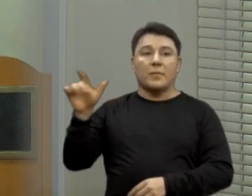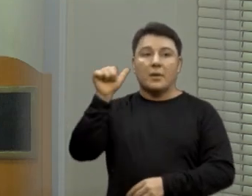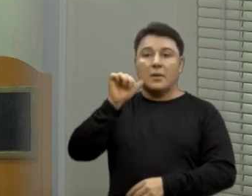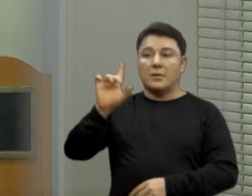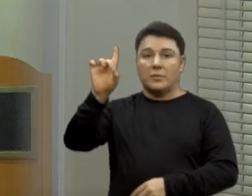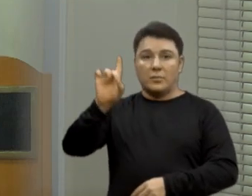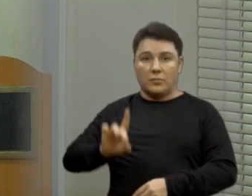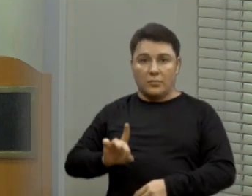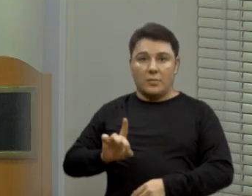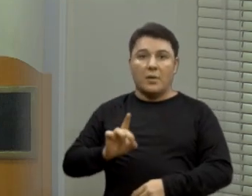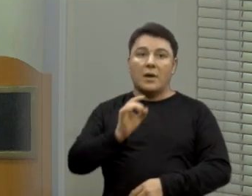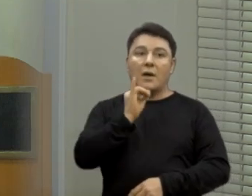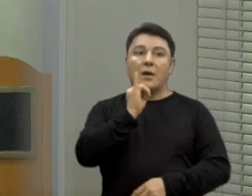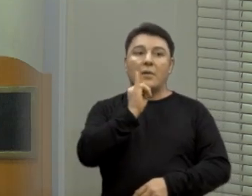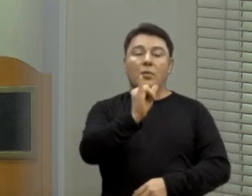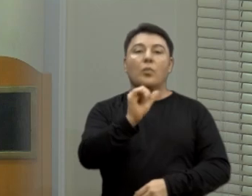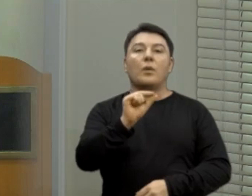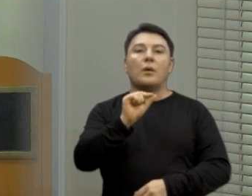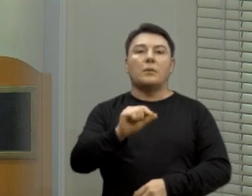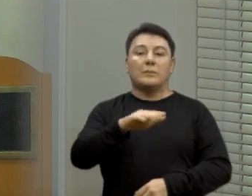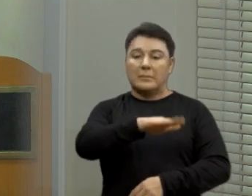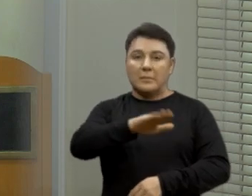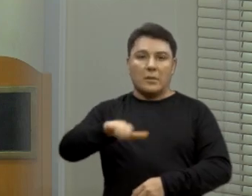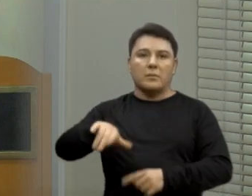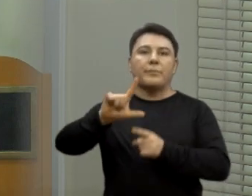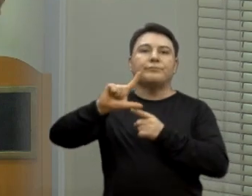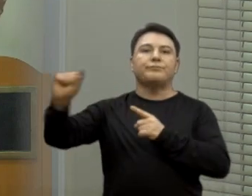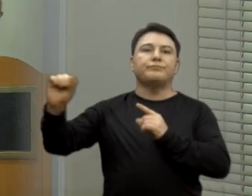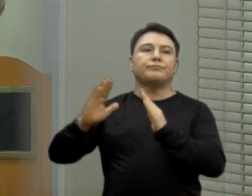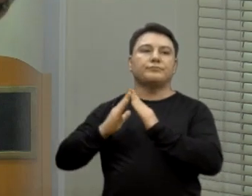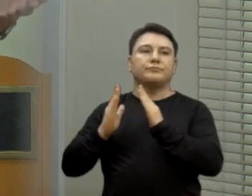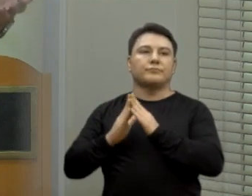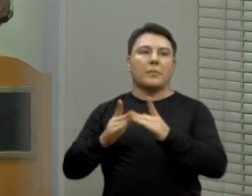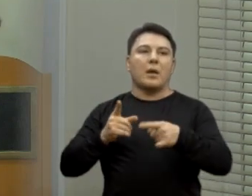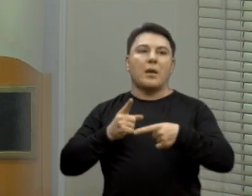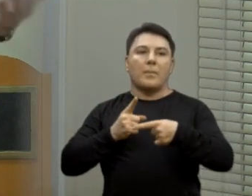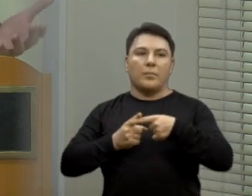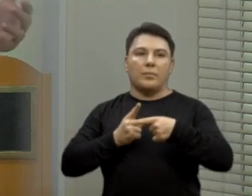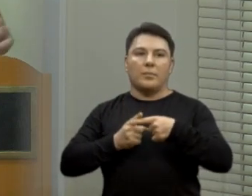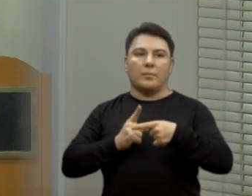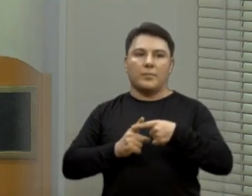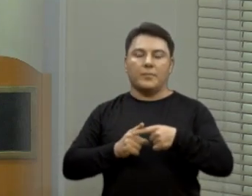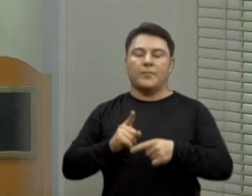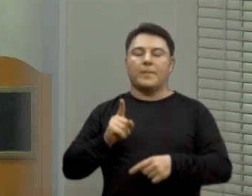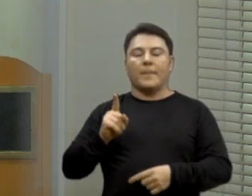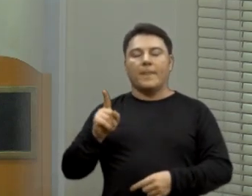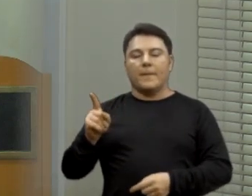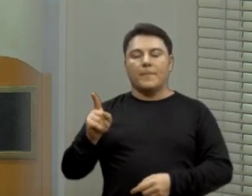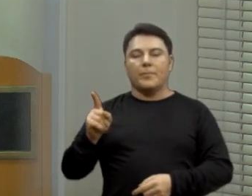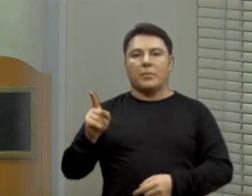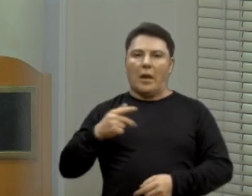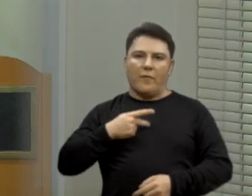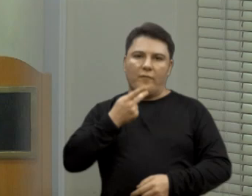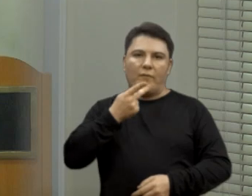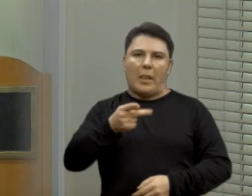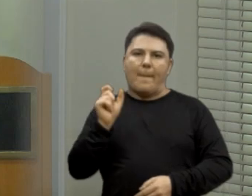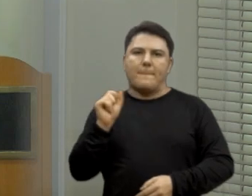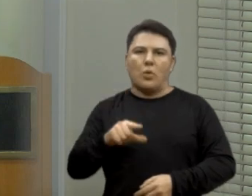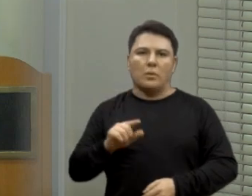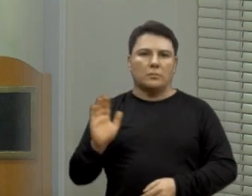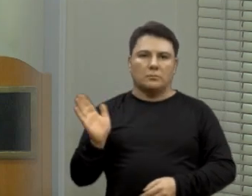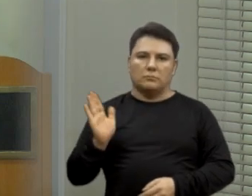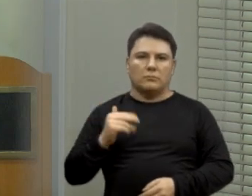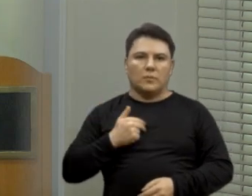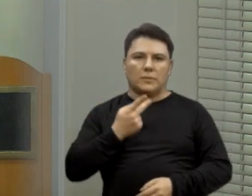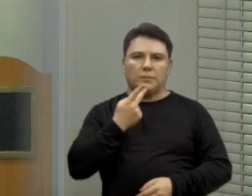começar a mandar as crianças embora, porque não tem professor. De prefeito, porque eu não vou falar o palavrão aqui que ela falou. Na saúde,